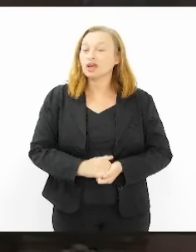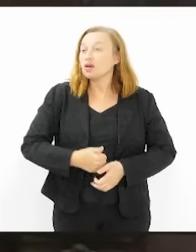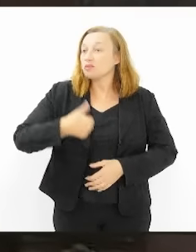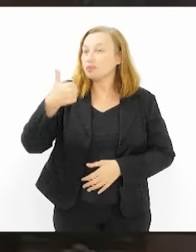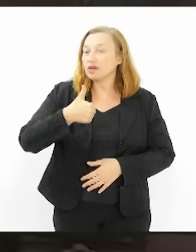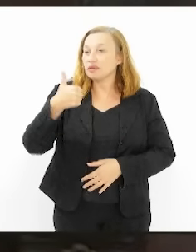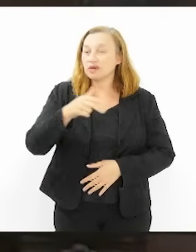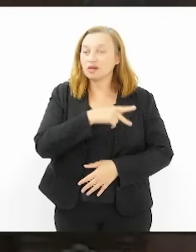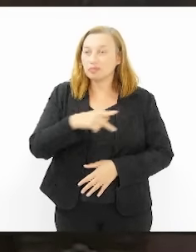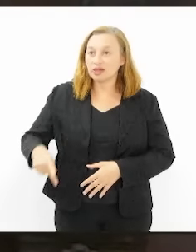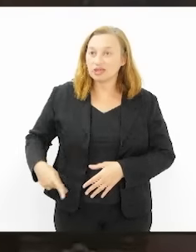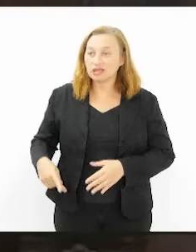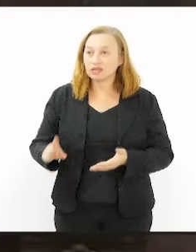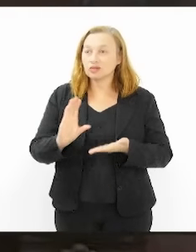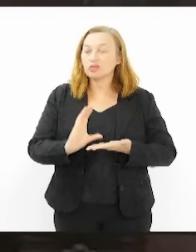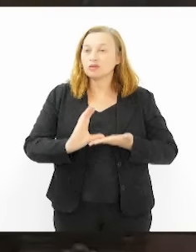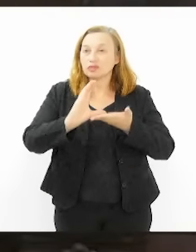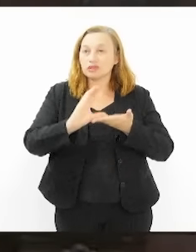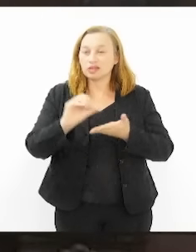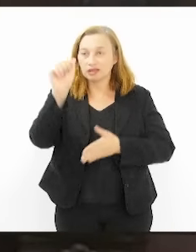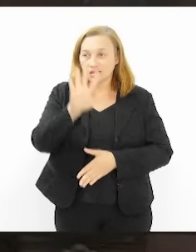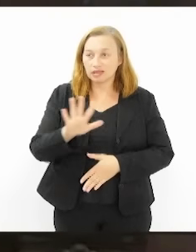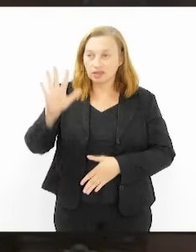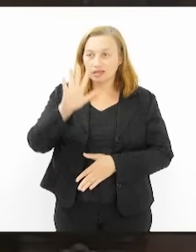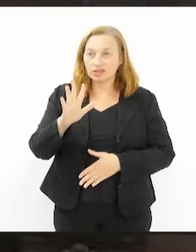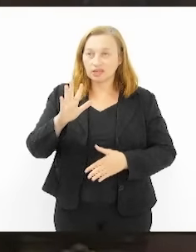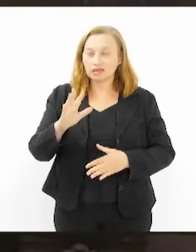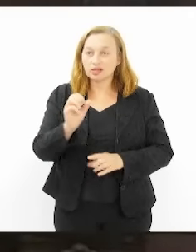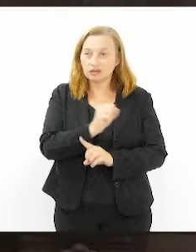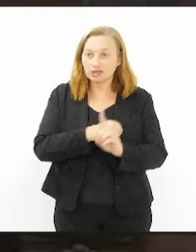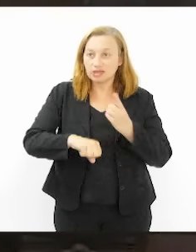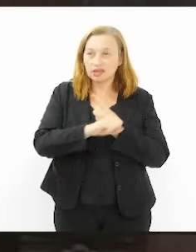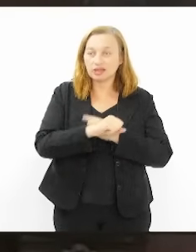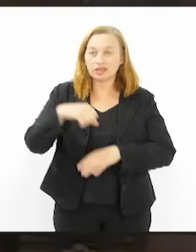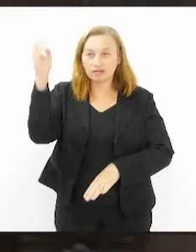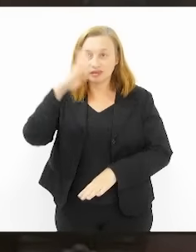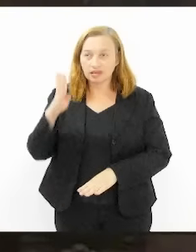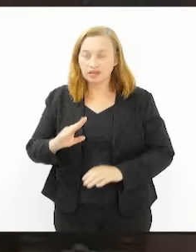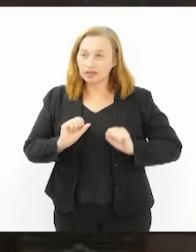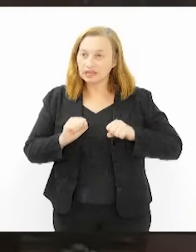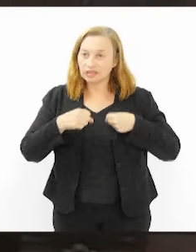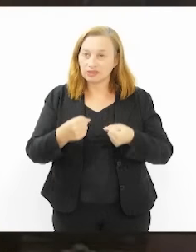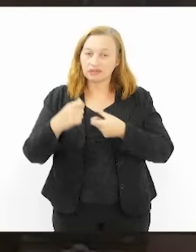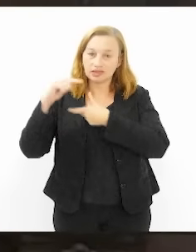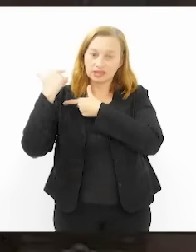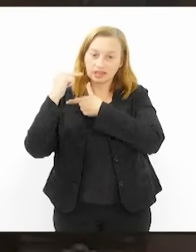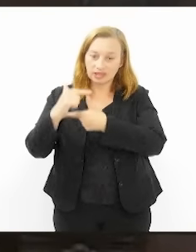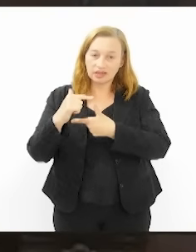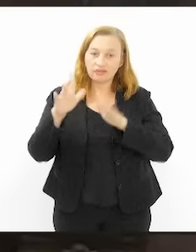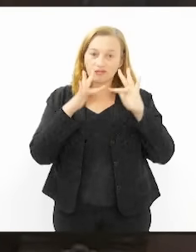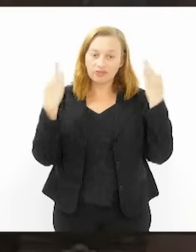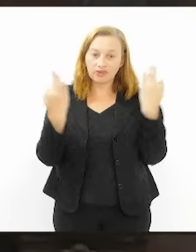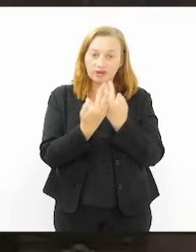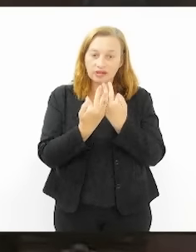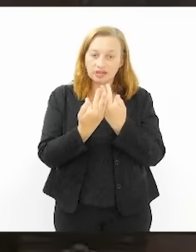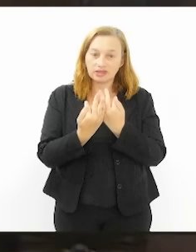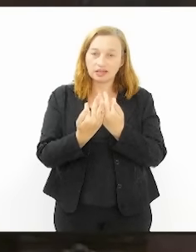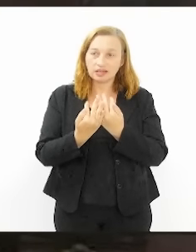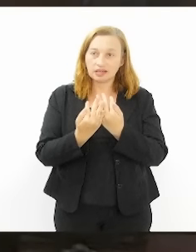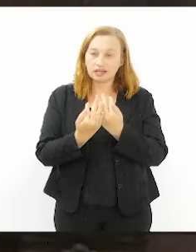do Conselho Nacional da Sociedade Brasileira de Defesa da Tradição, Família e